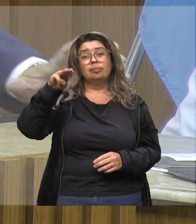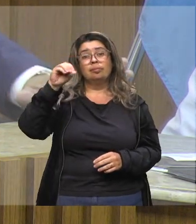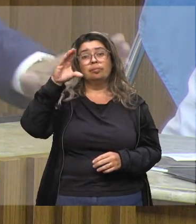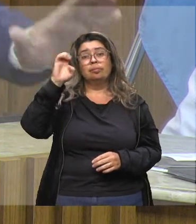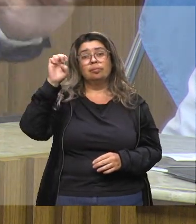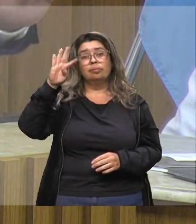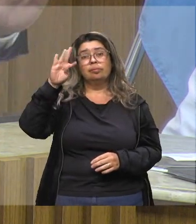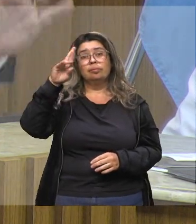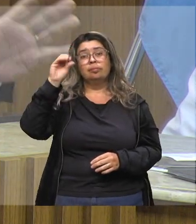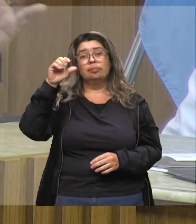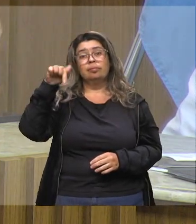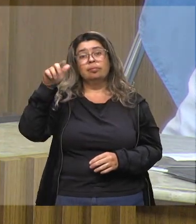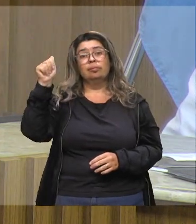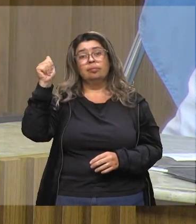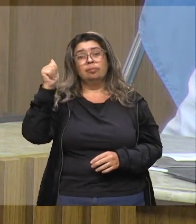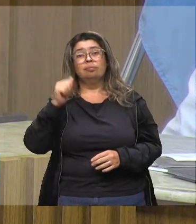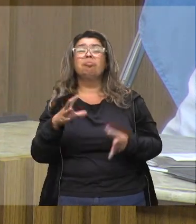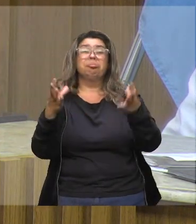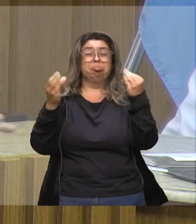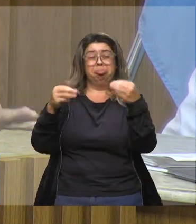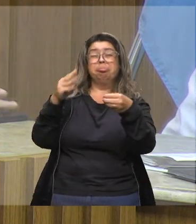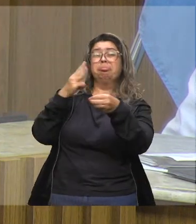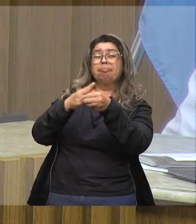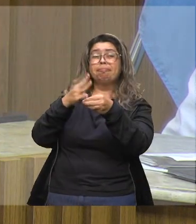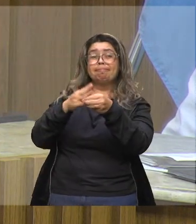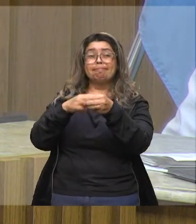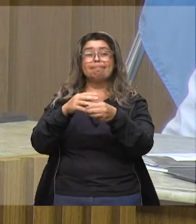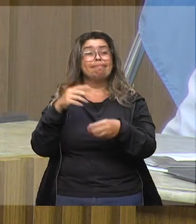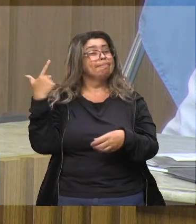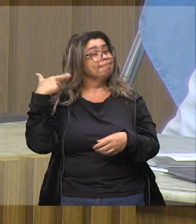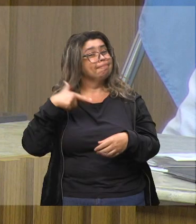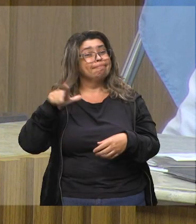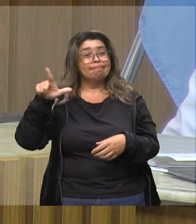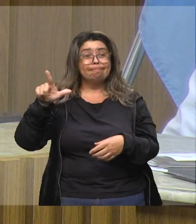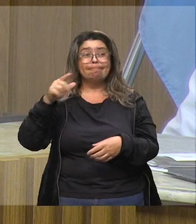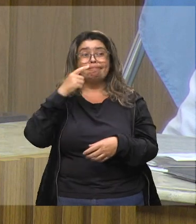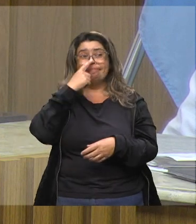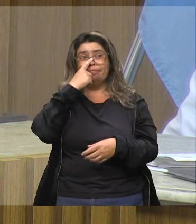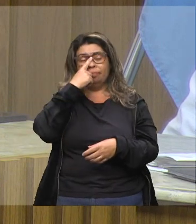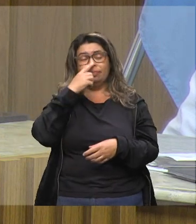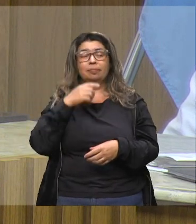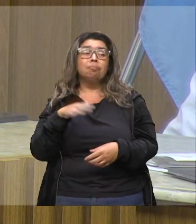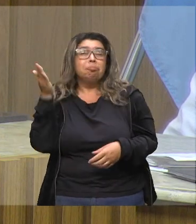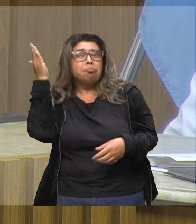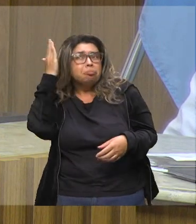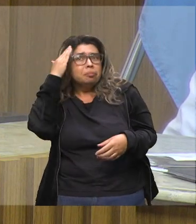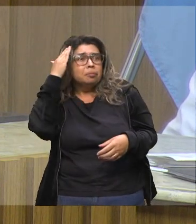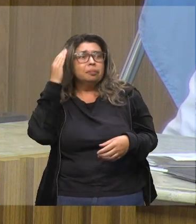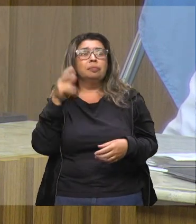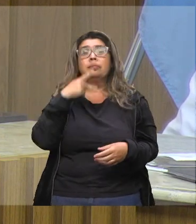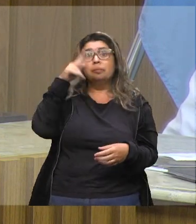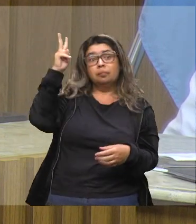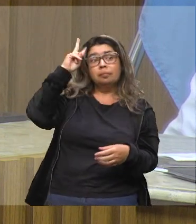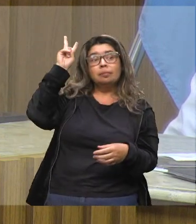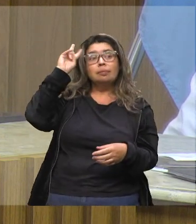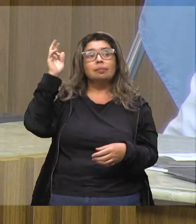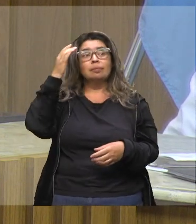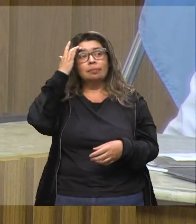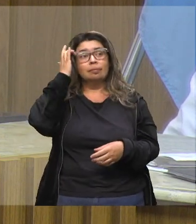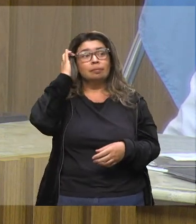mais 26, ia virar para 66 municípios, e eles não tinham como cuidar do Hemocentro. Aí você me pensa, vamos contar uma historinha aqui, e